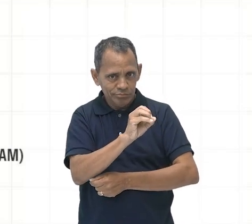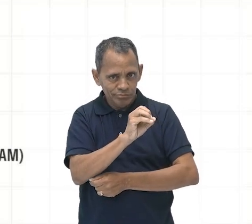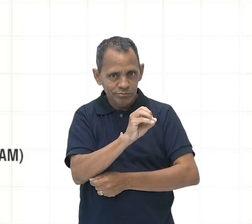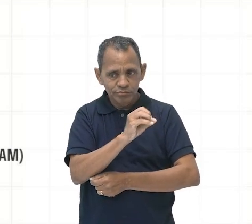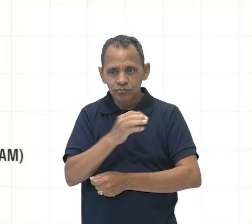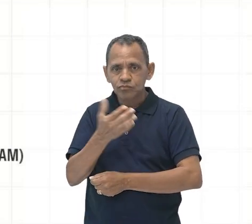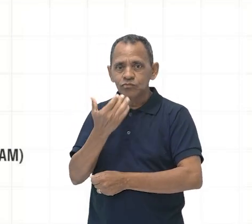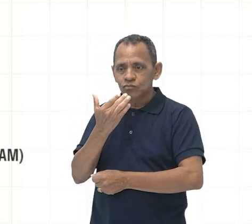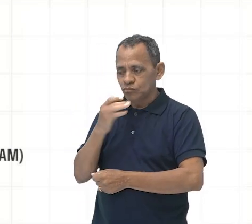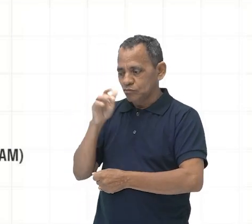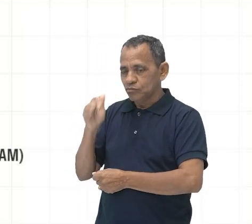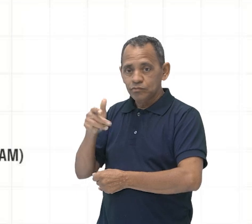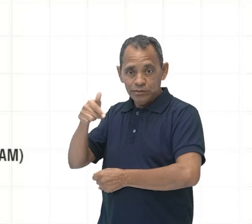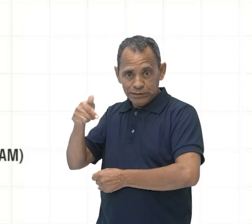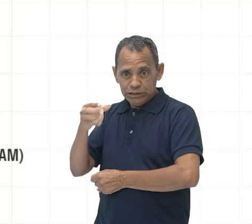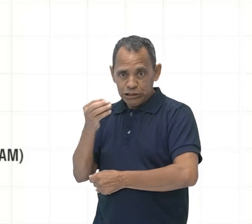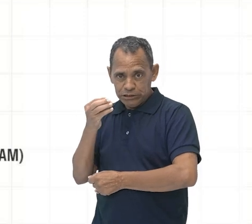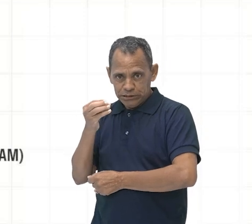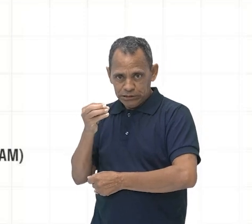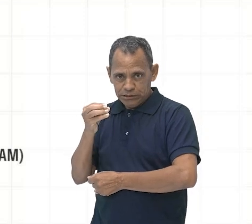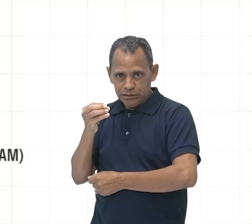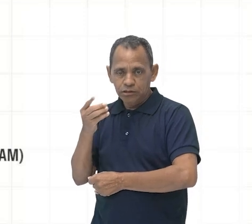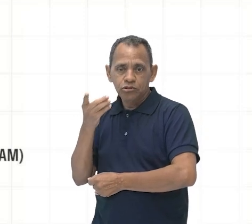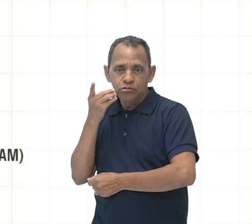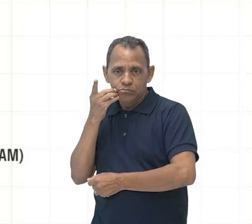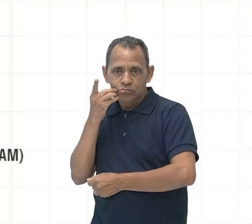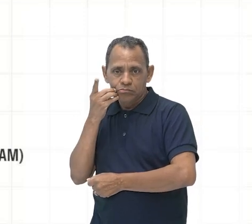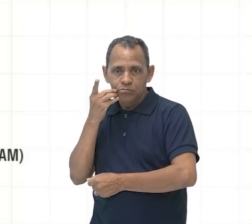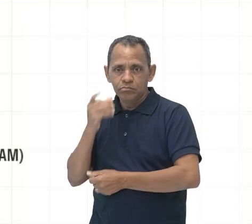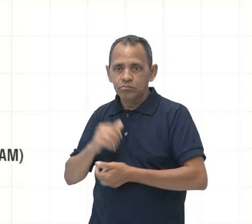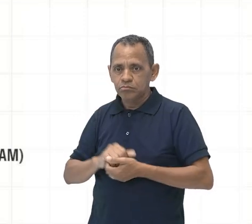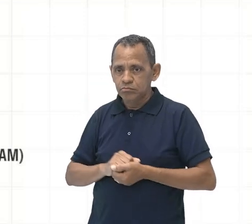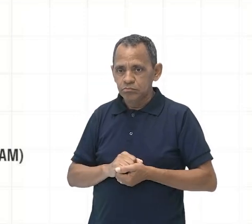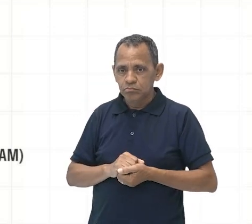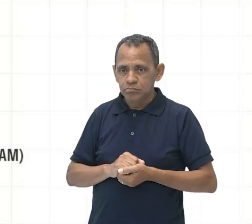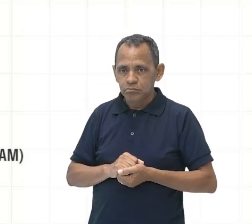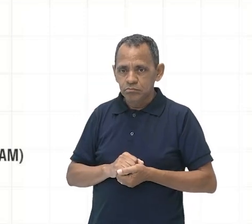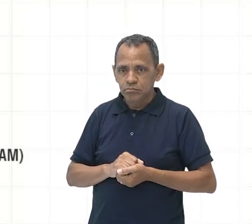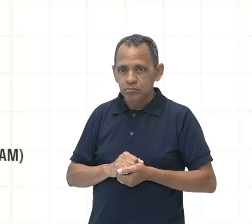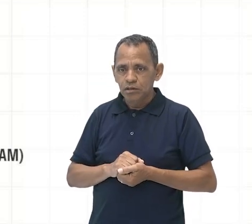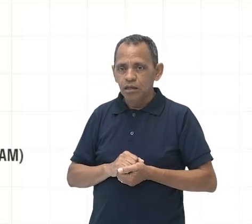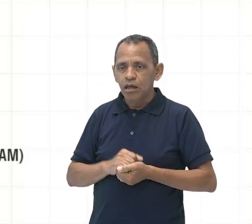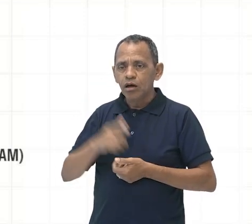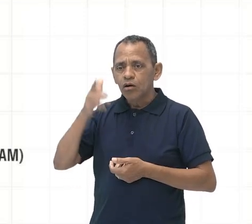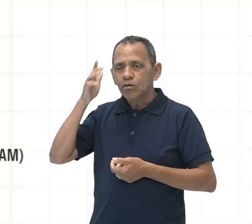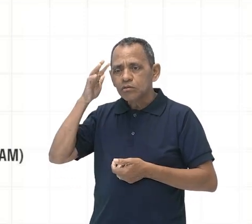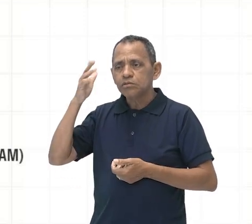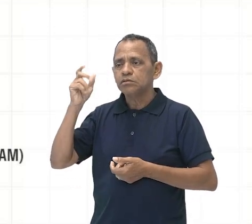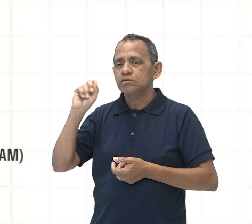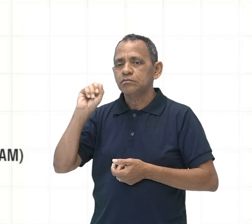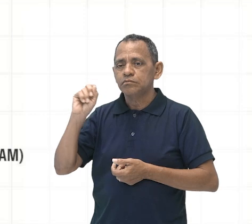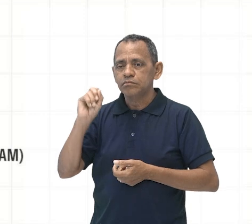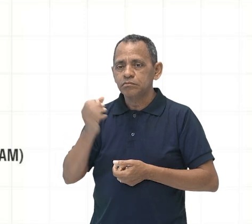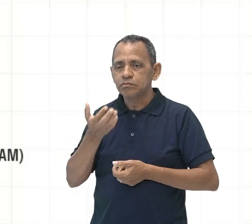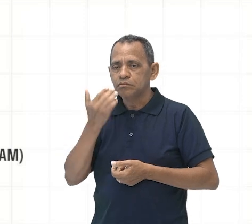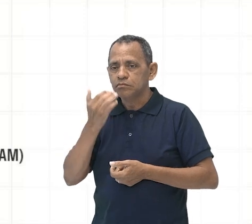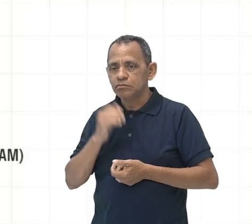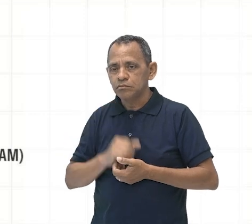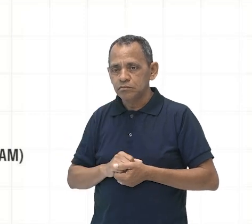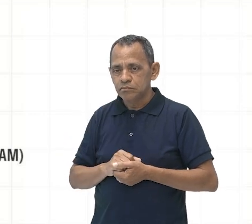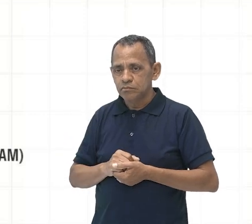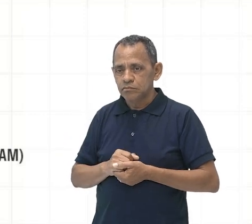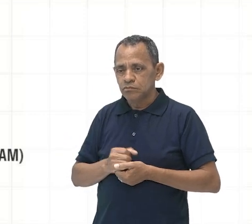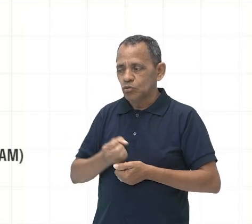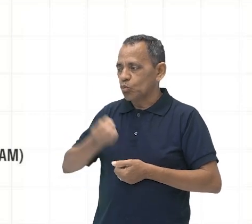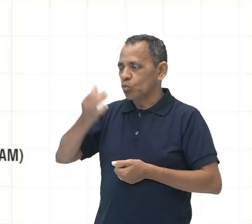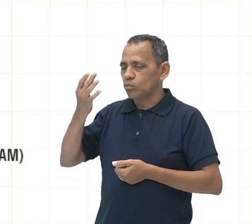quantidades dos 40 marinheiros, então o que acontecerá com a comida? Quantos dias ela vai durar?